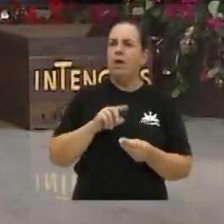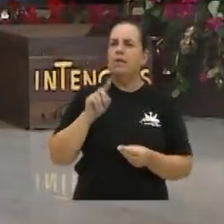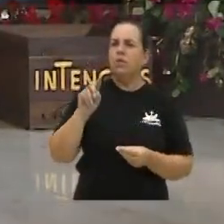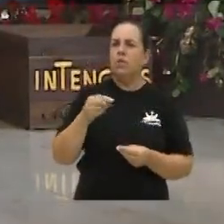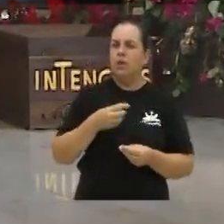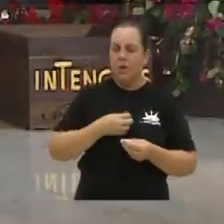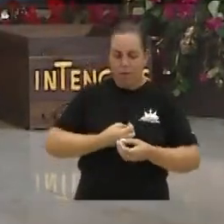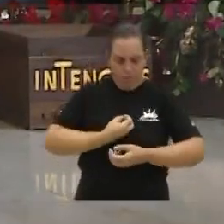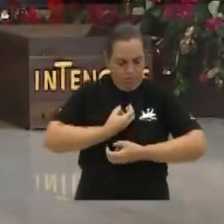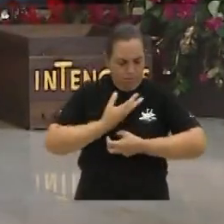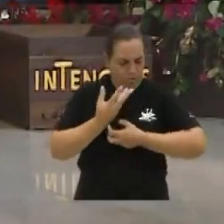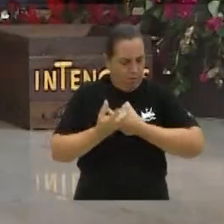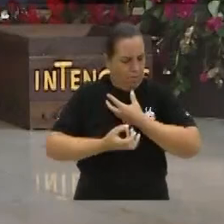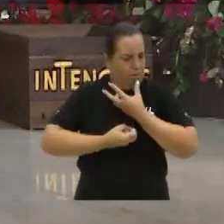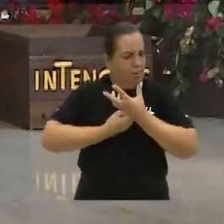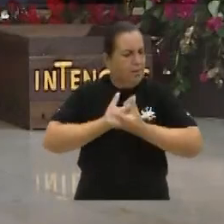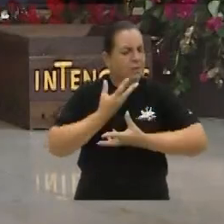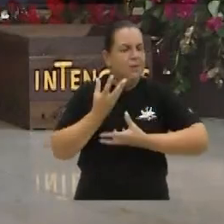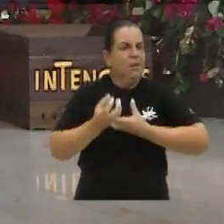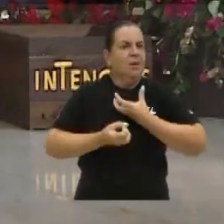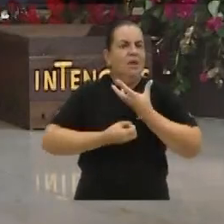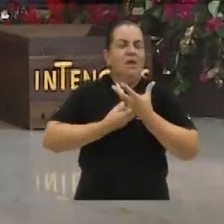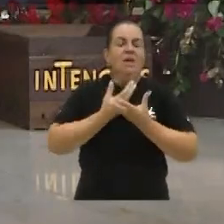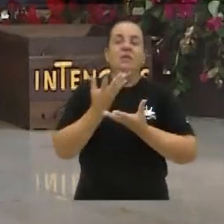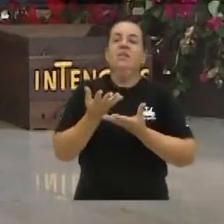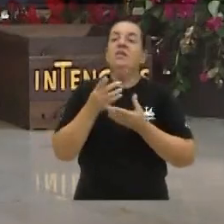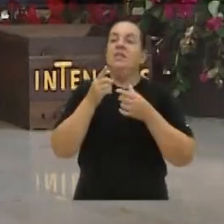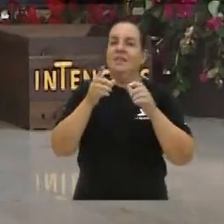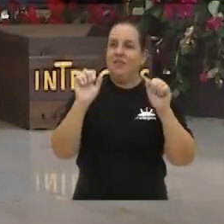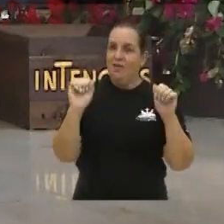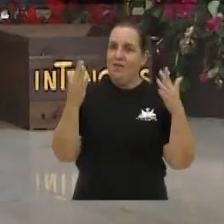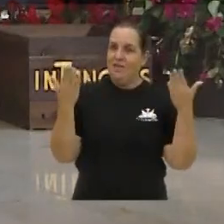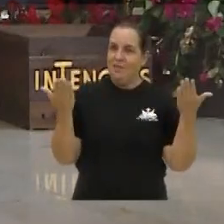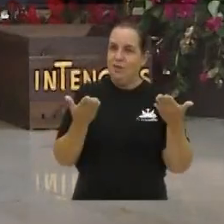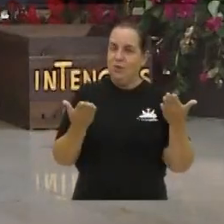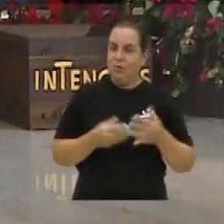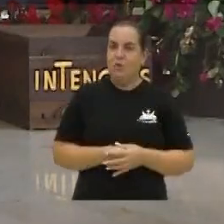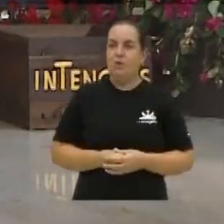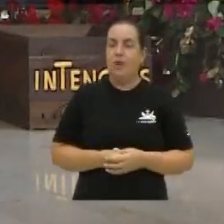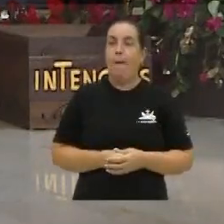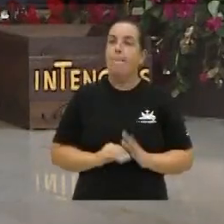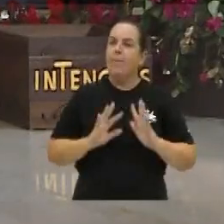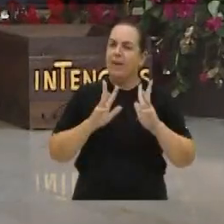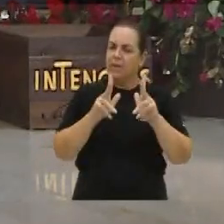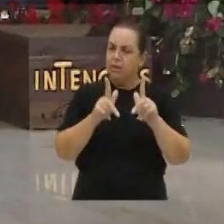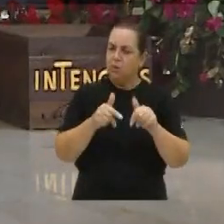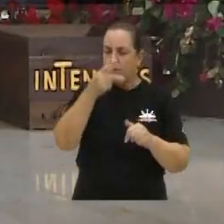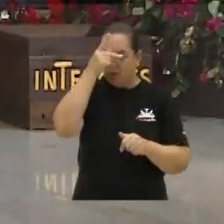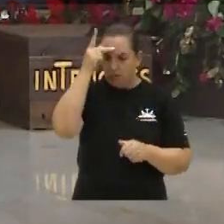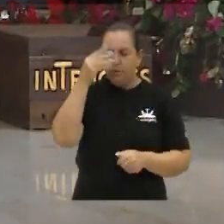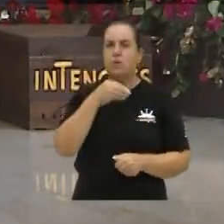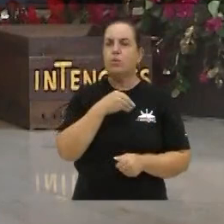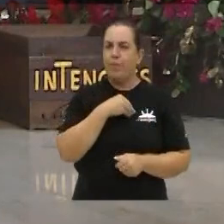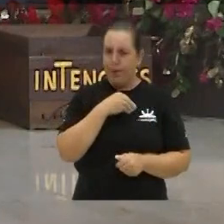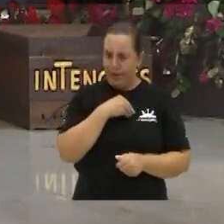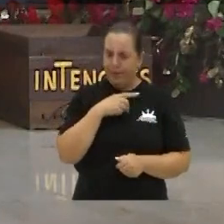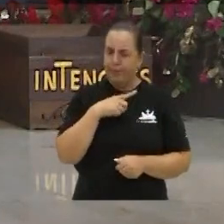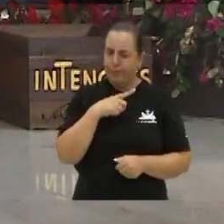suas entranhas brotem esta festa, para que todos os pecadores,